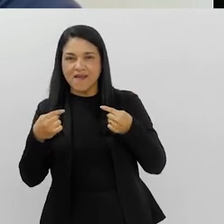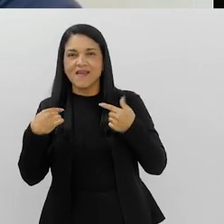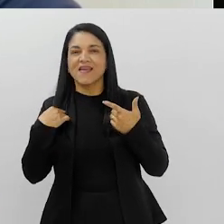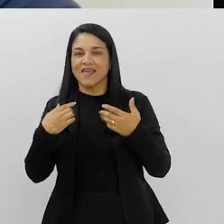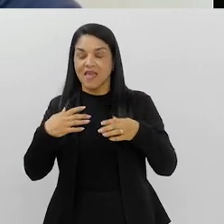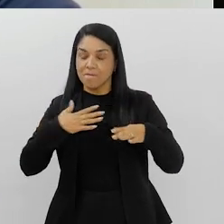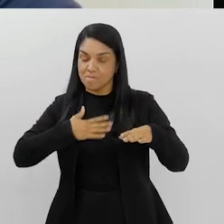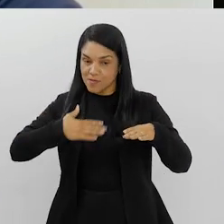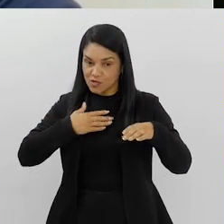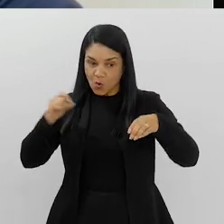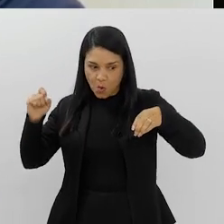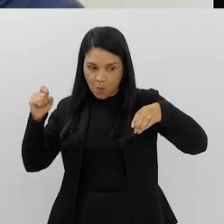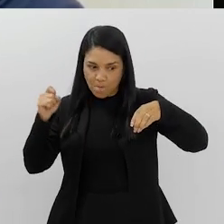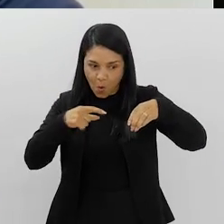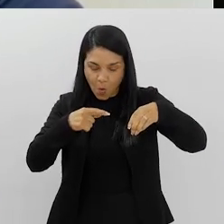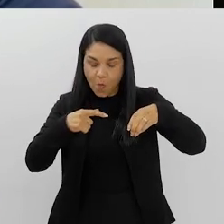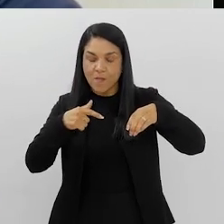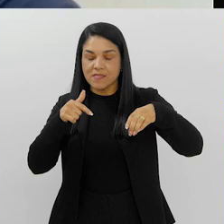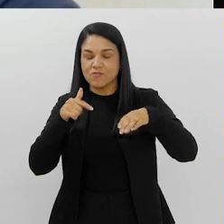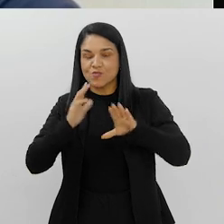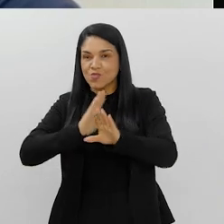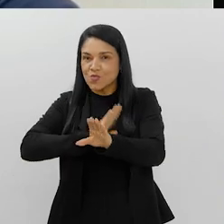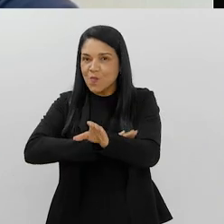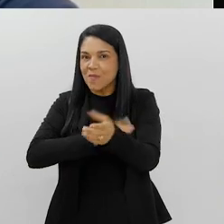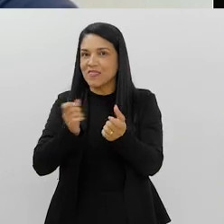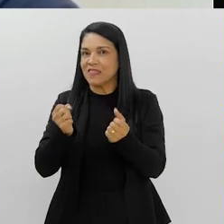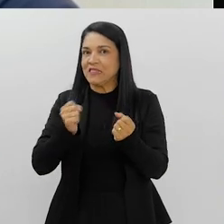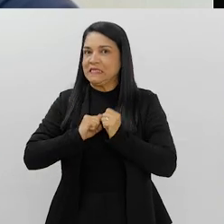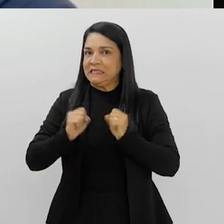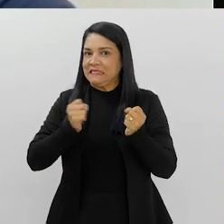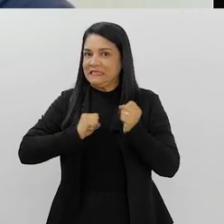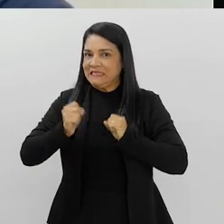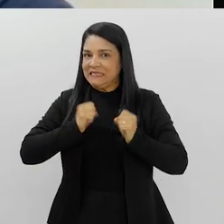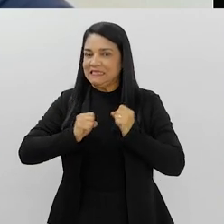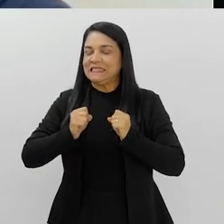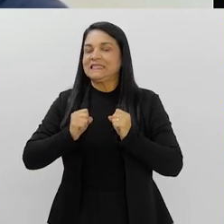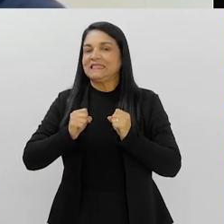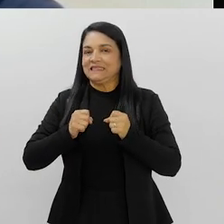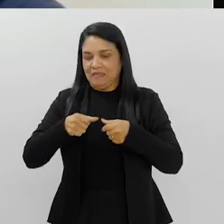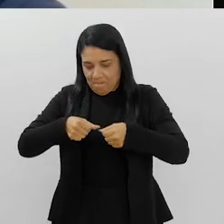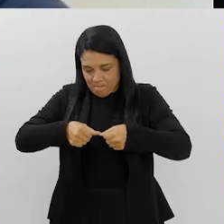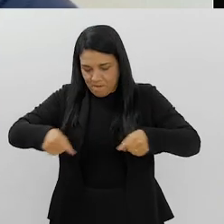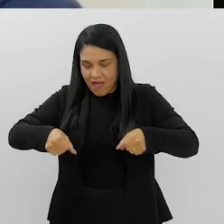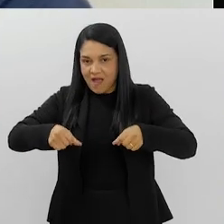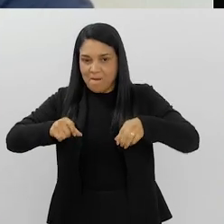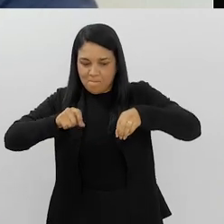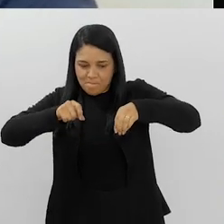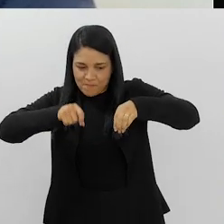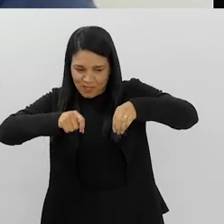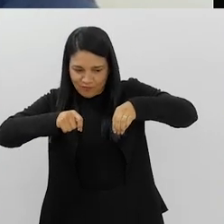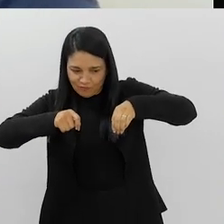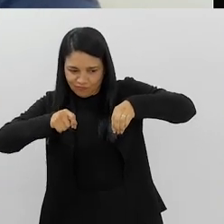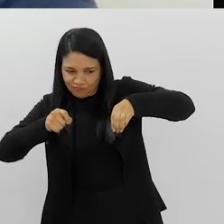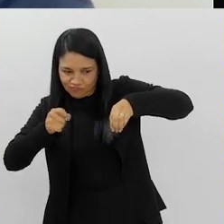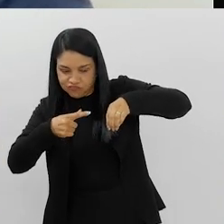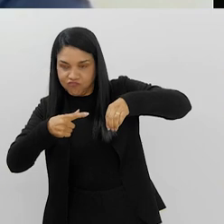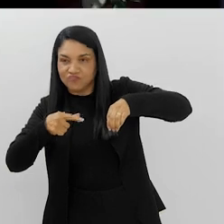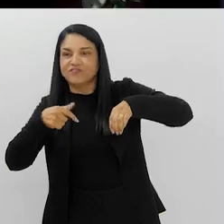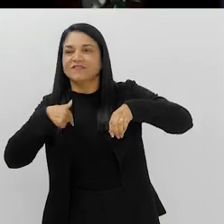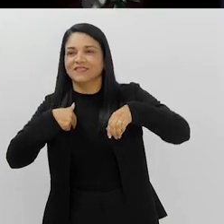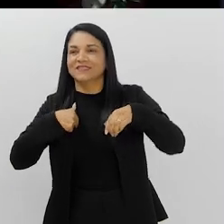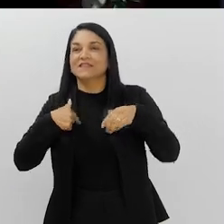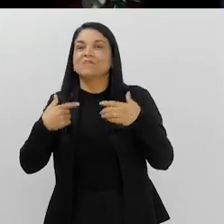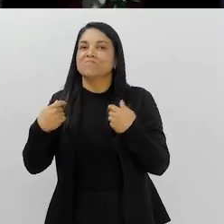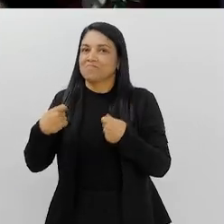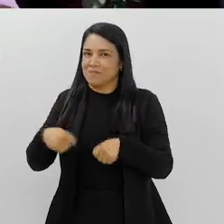é prazeroso quando faz gol, mas é uma pressão absurda quando você está dando aquela caminhada ali até a marca do pênalti. É verdade, tem que fazer de tudo